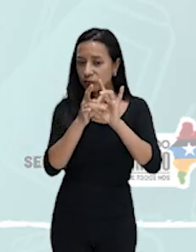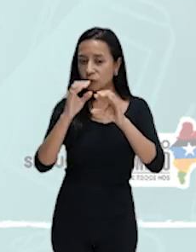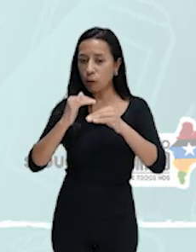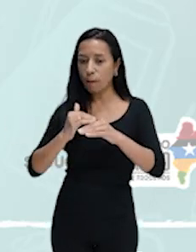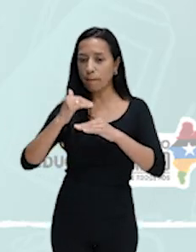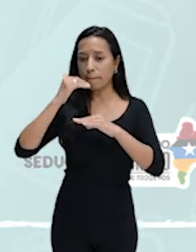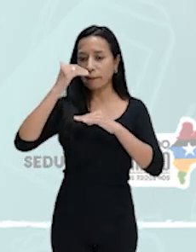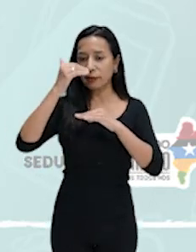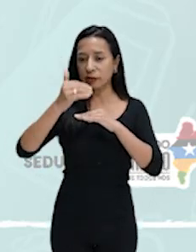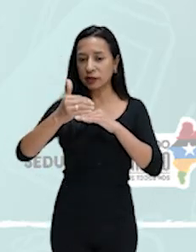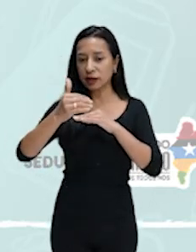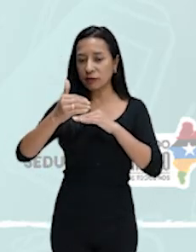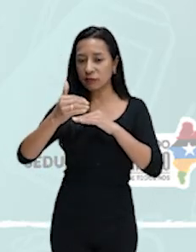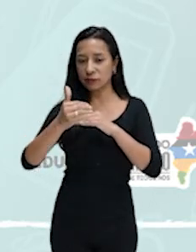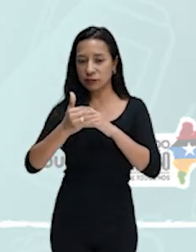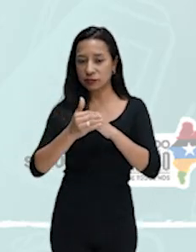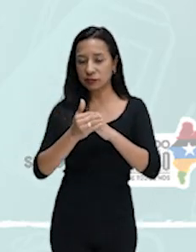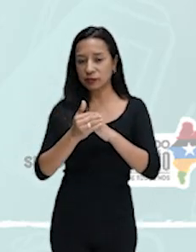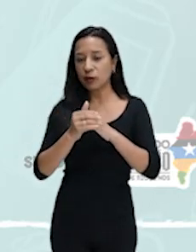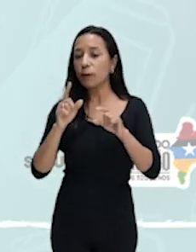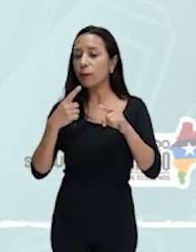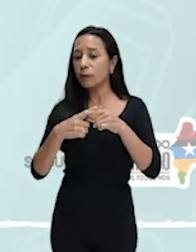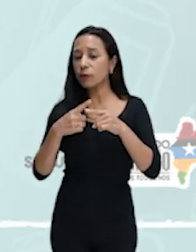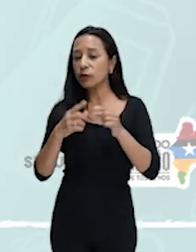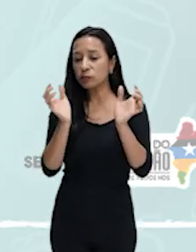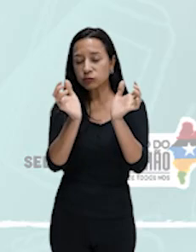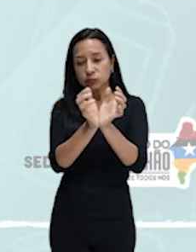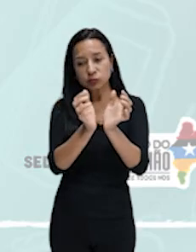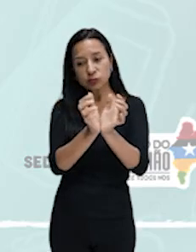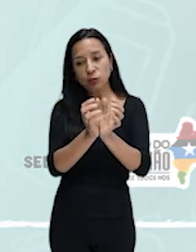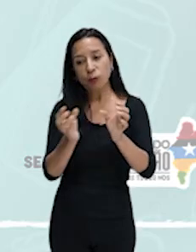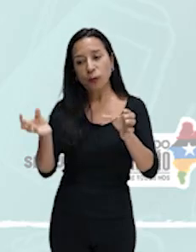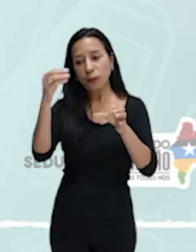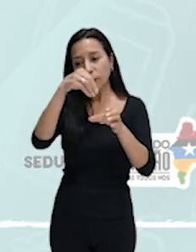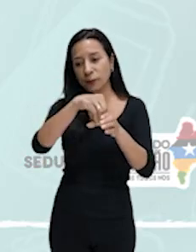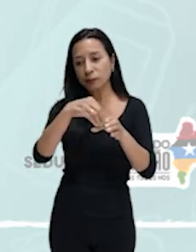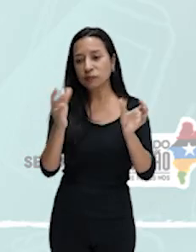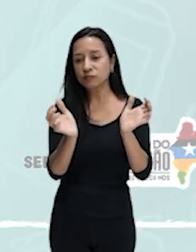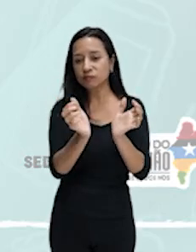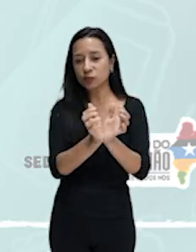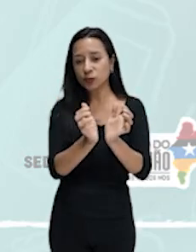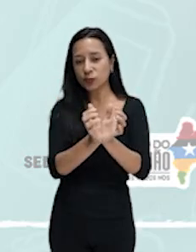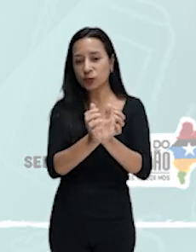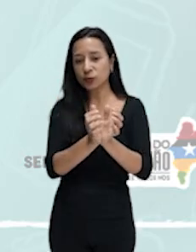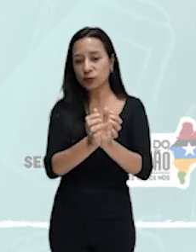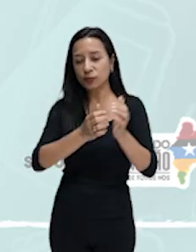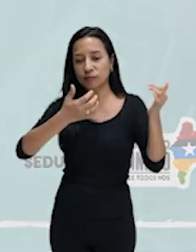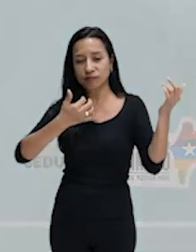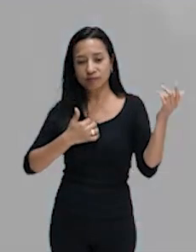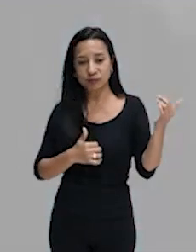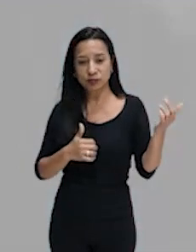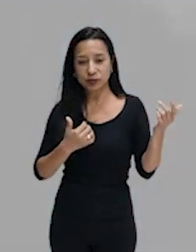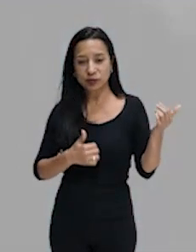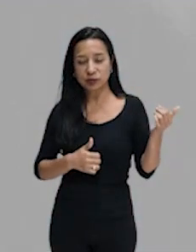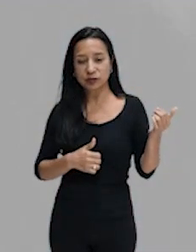eram membros do Partido Comunista Mexicano. Sim, ela tinha ligação política, sim, e também por isso